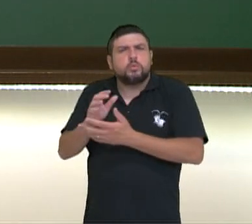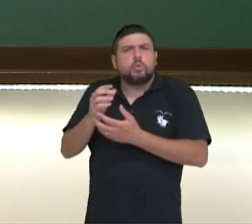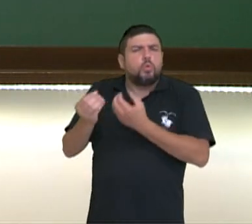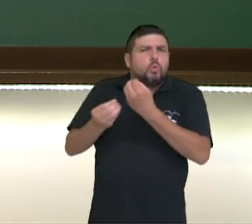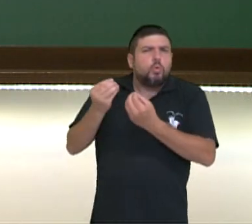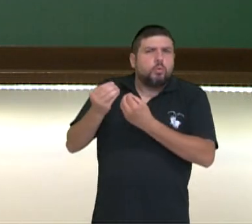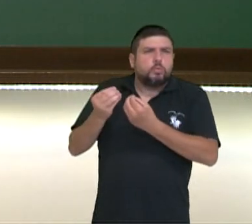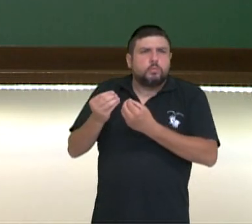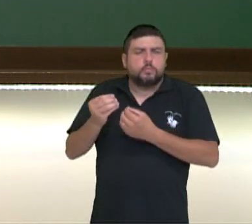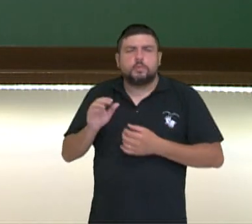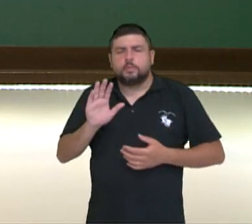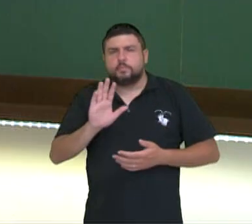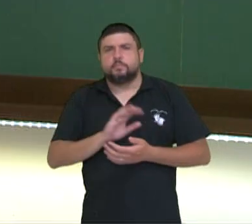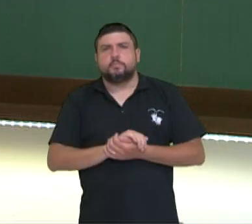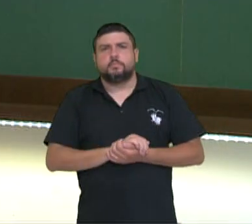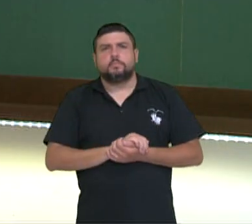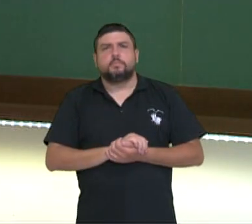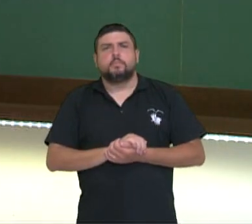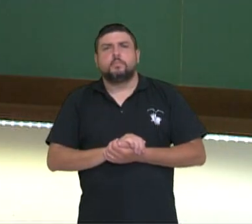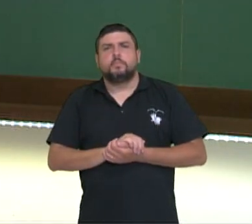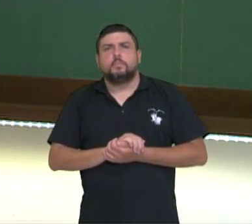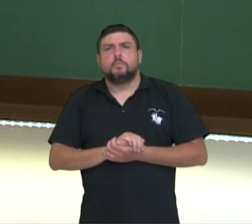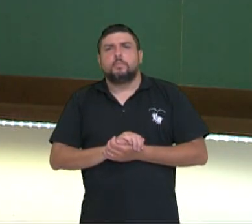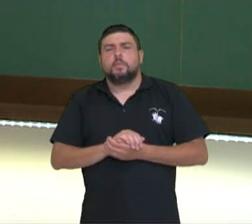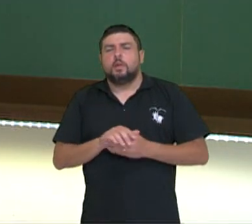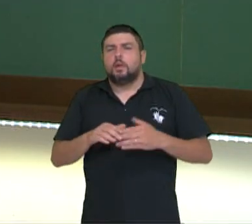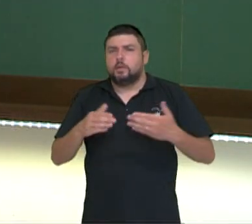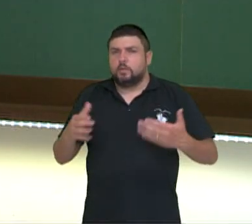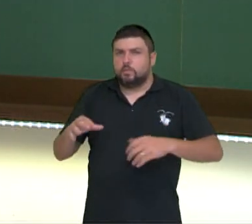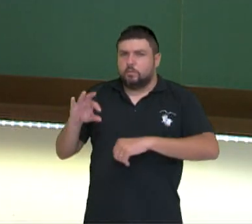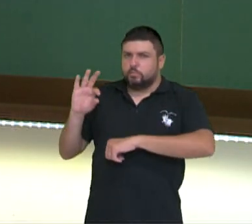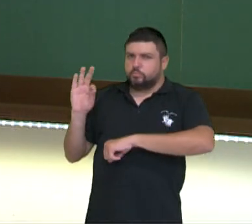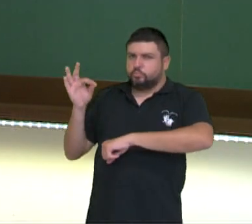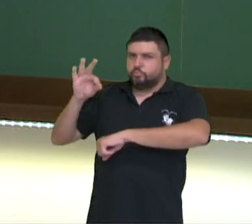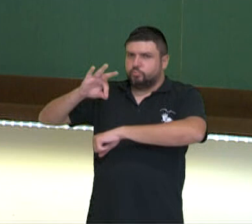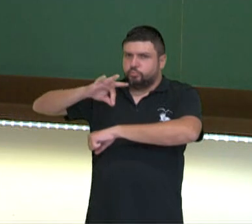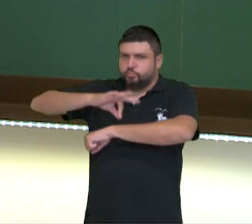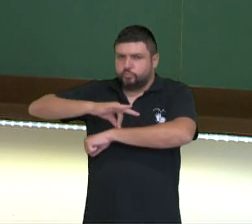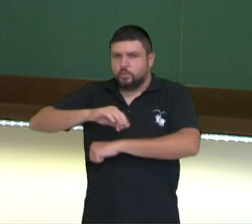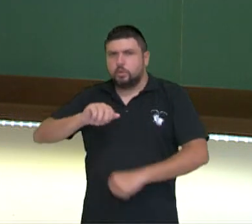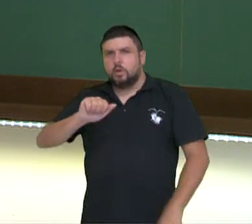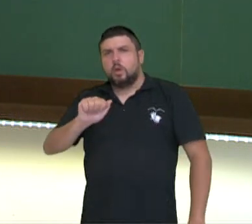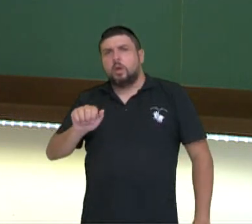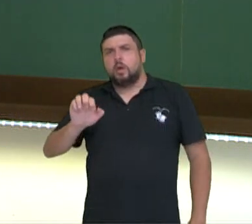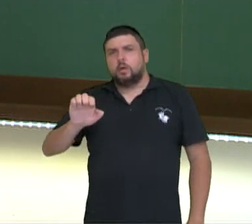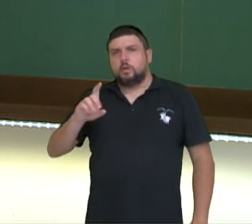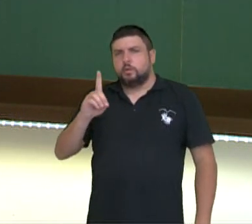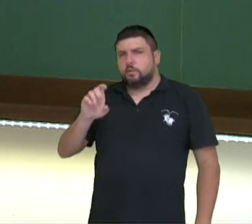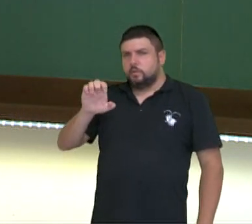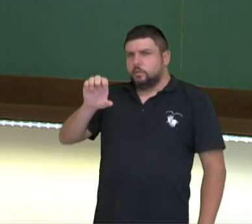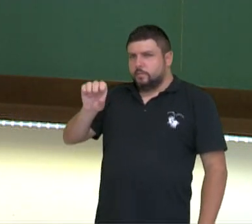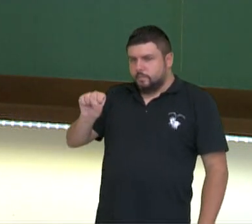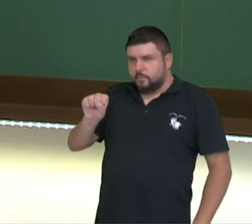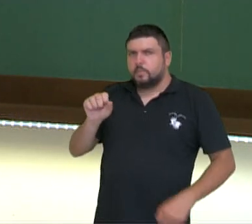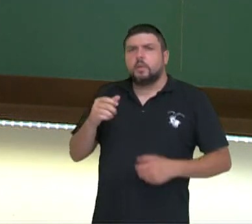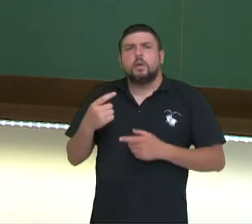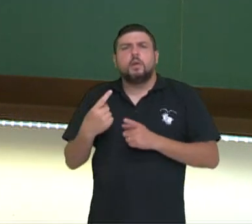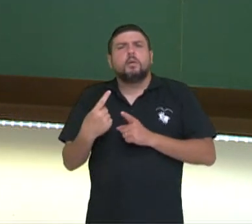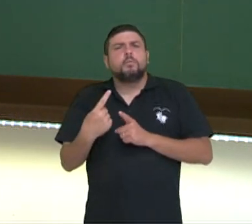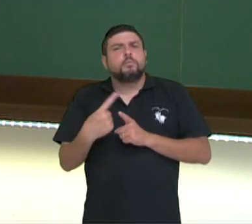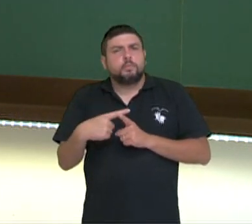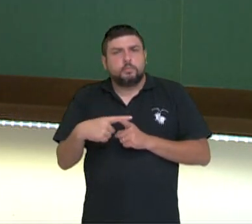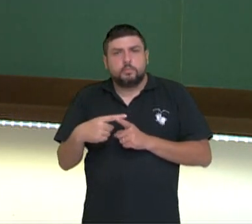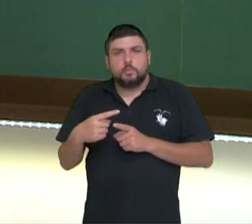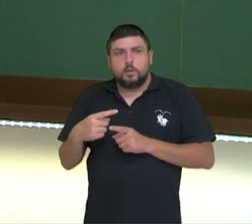pouquinho sobre o Aedes, tá? Só relembrando, pessoal, por que nós estamos estudando ele? Porque ele vai transmitir